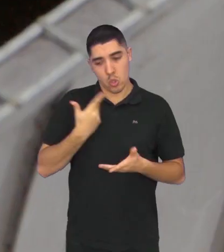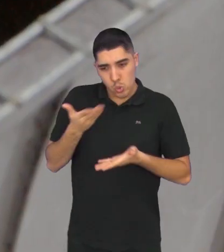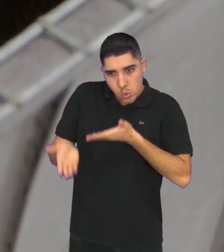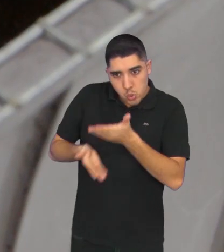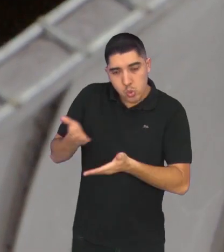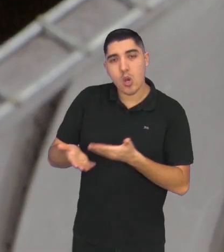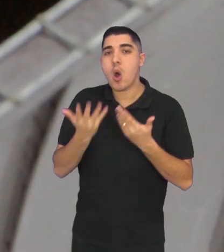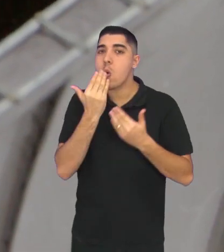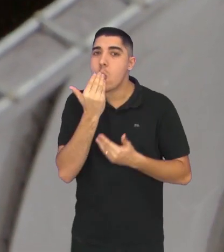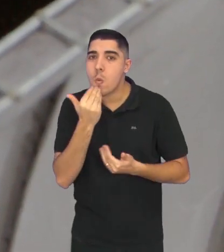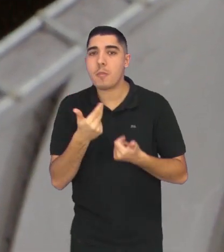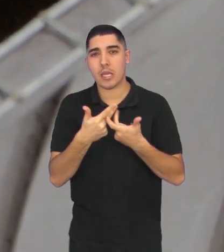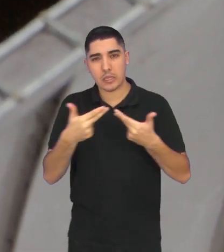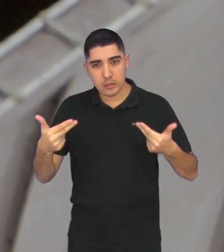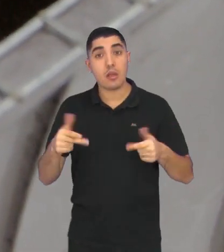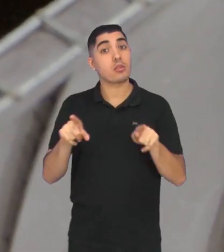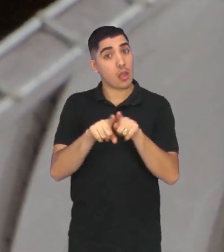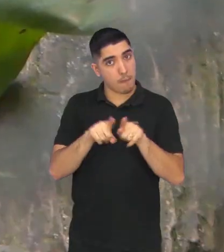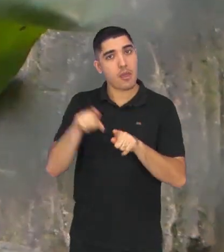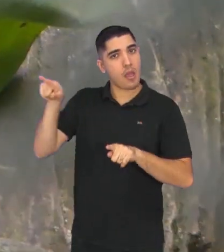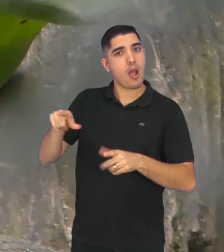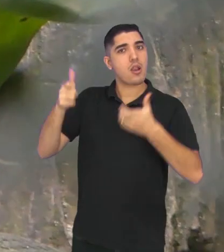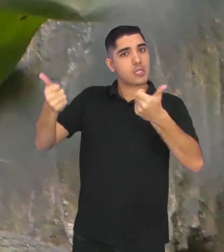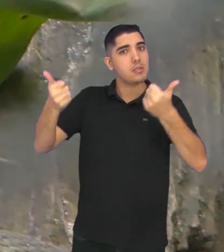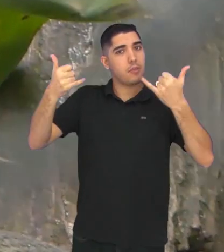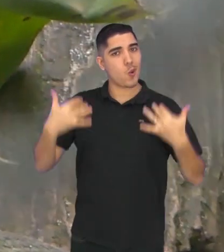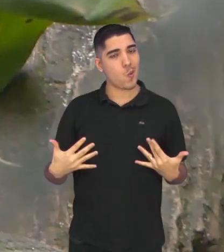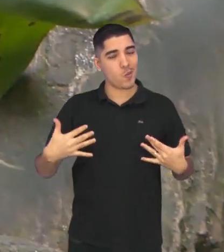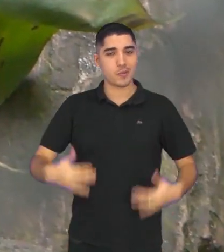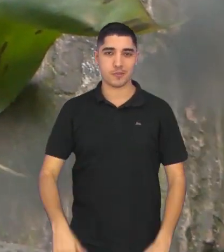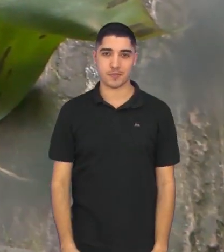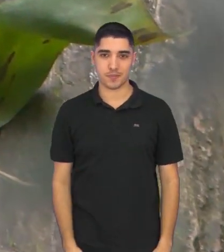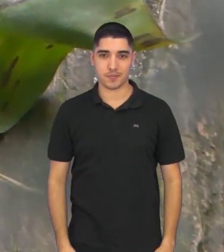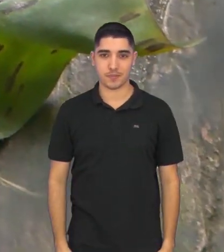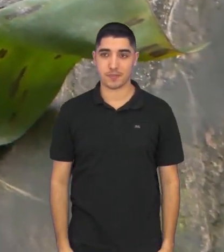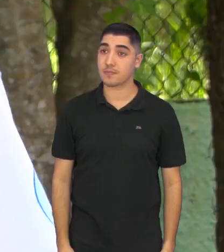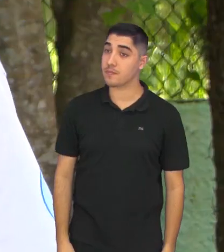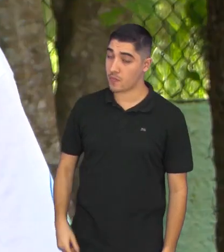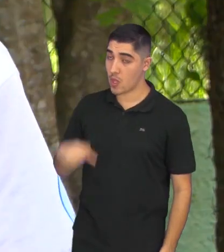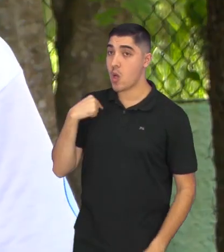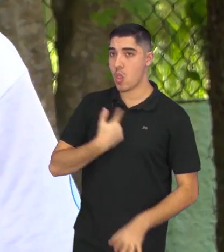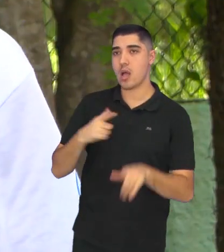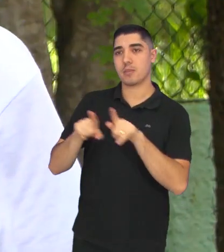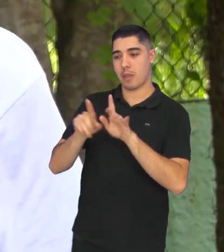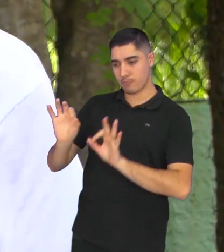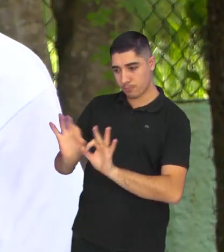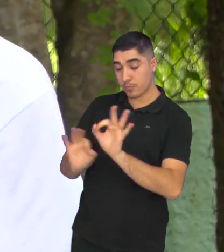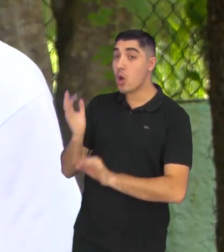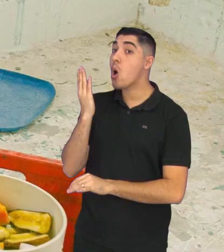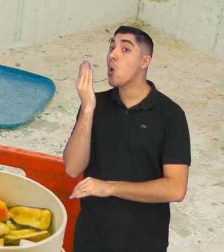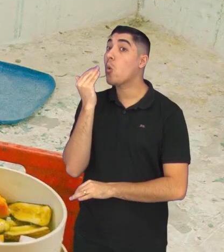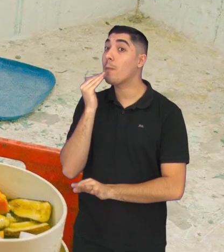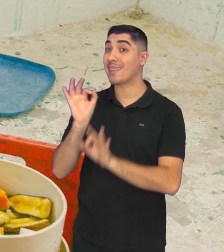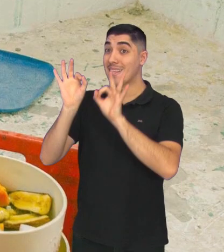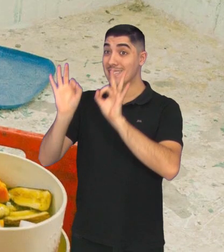cuidados, como a alimentação dos animais, também foi assunto da nossa prosa. Fazemos uma